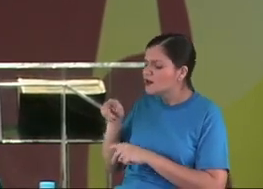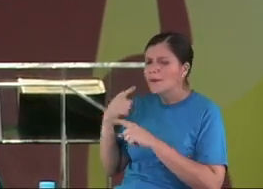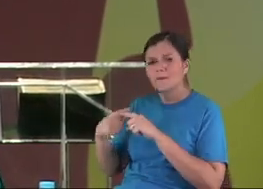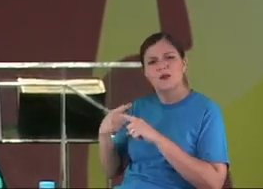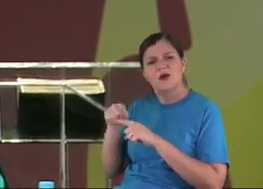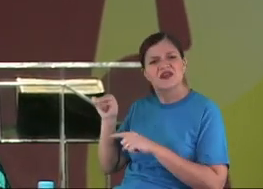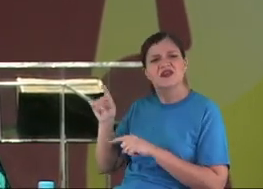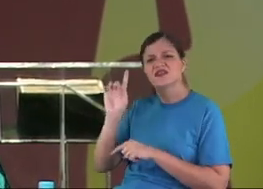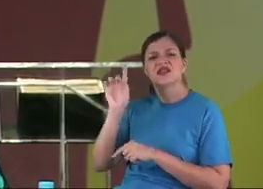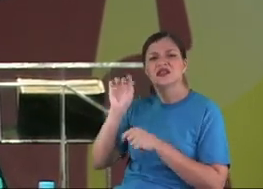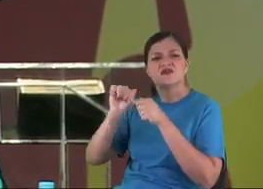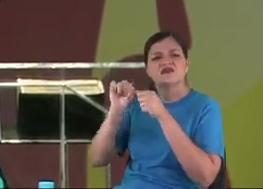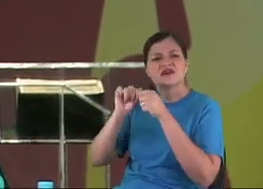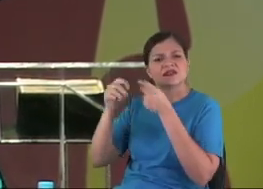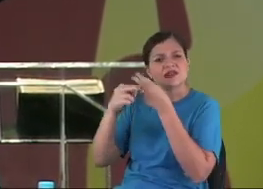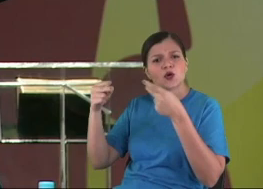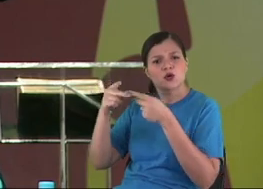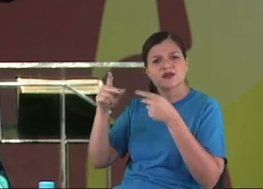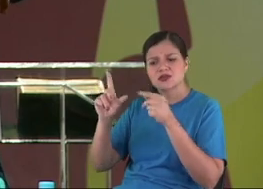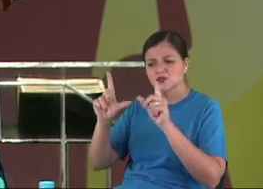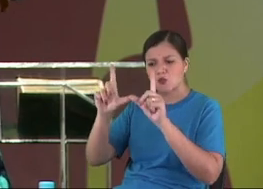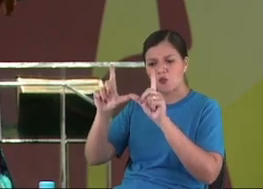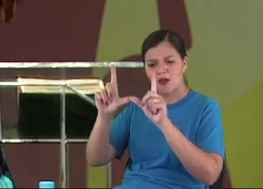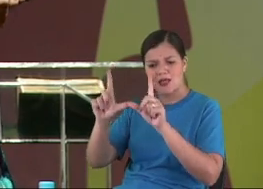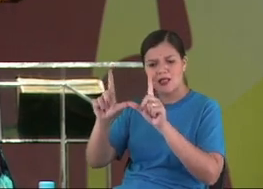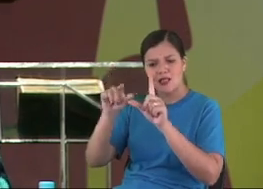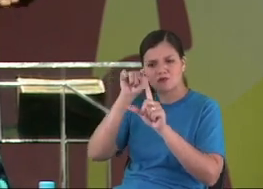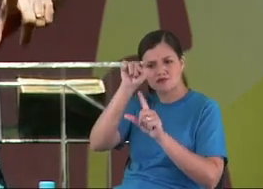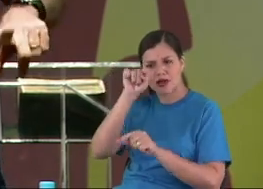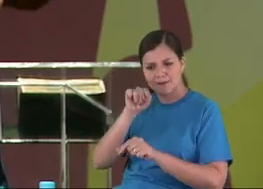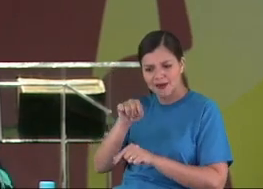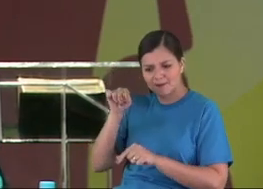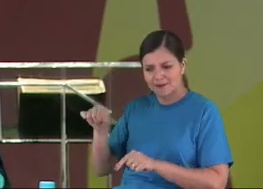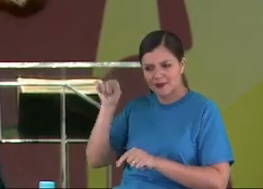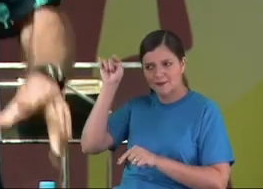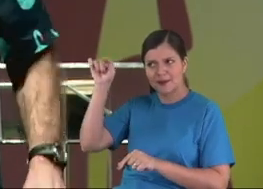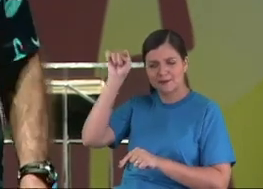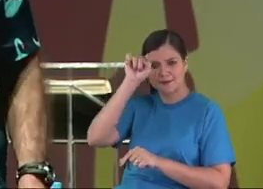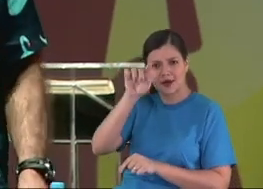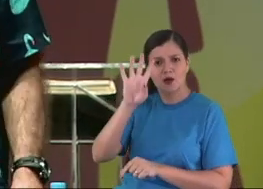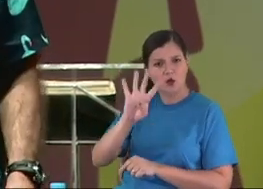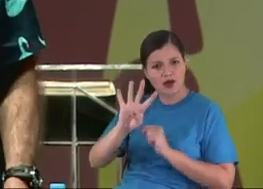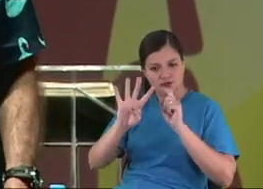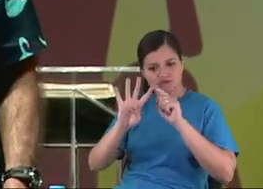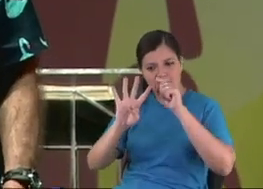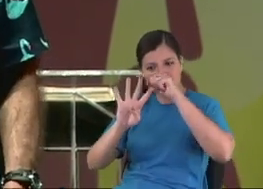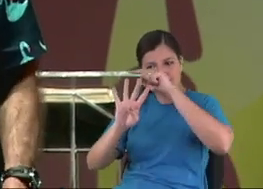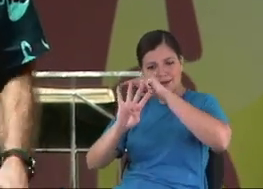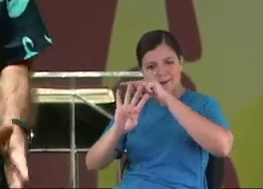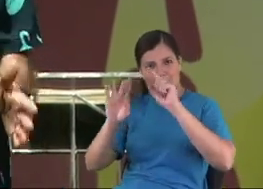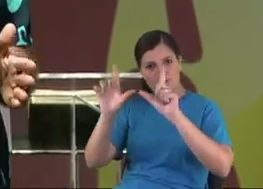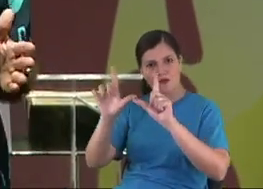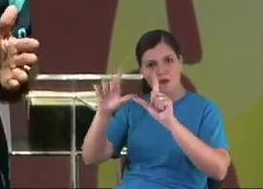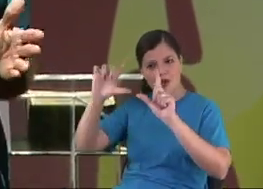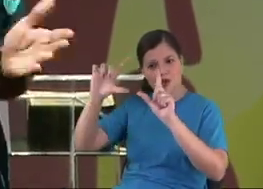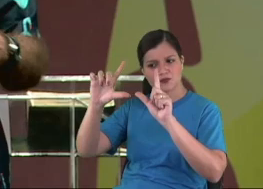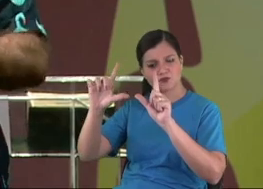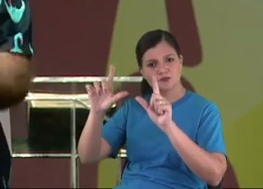quadrado, por que ele não fazia coisa quadrado, era só botar lá, prego aqui, prego aqui, prego aqui, prego aqui, pronto, fica quadrado. E ele